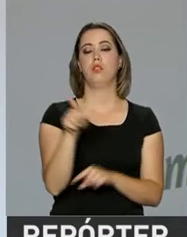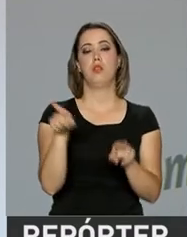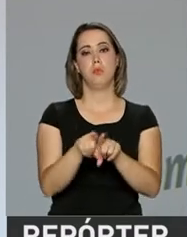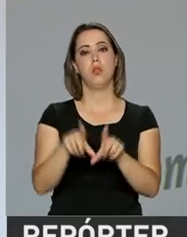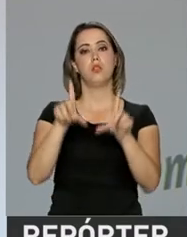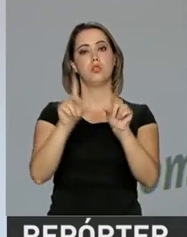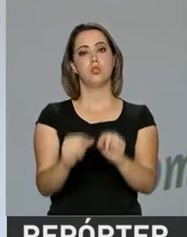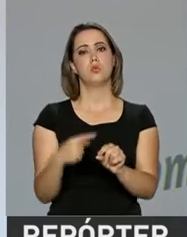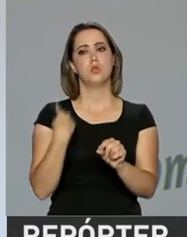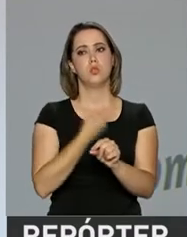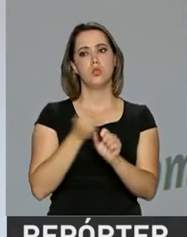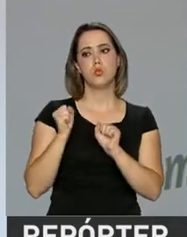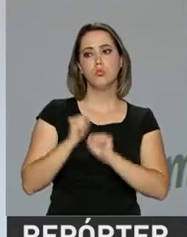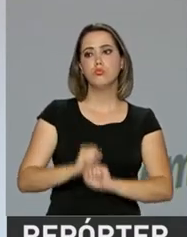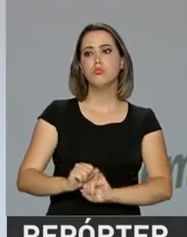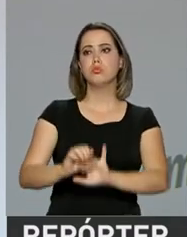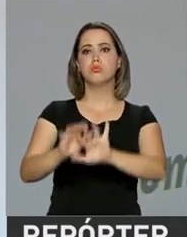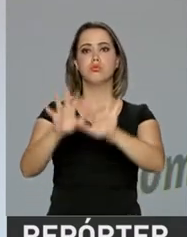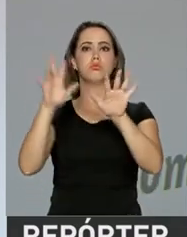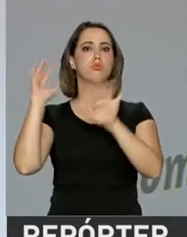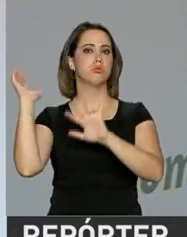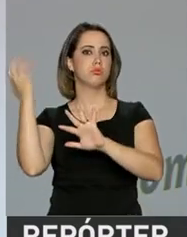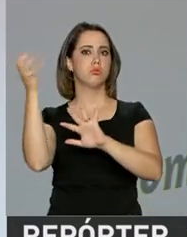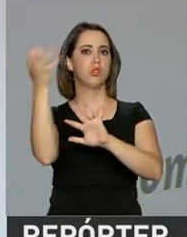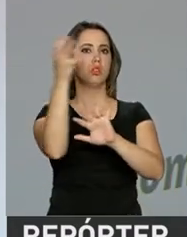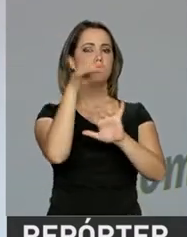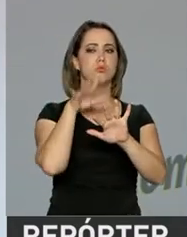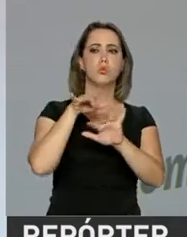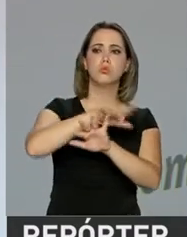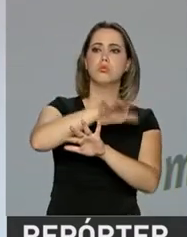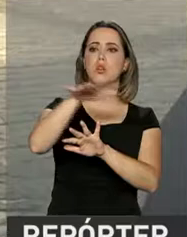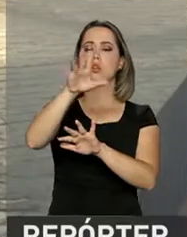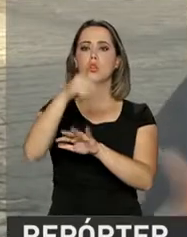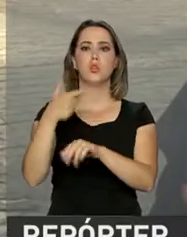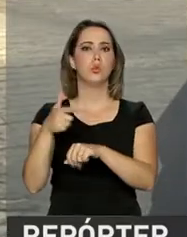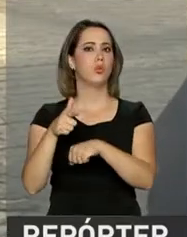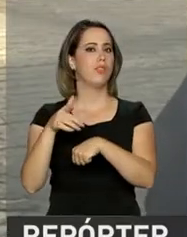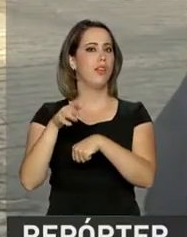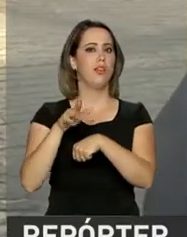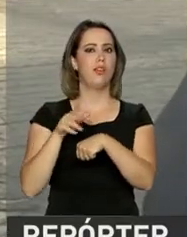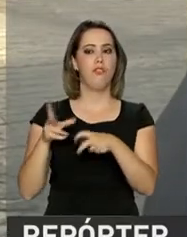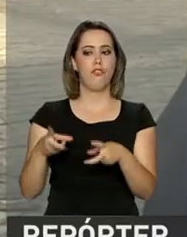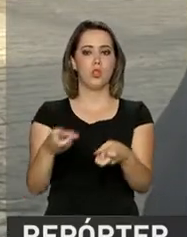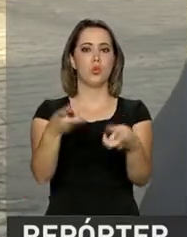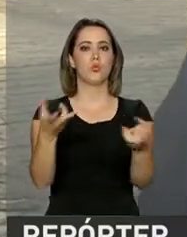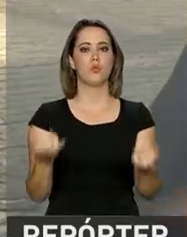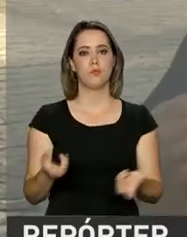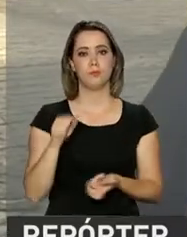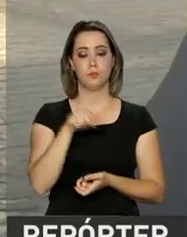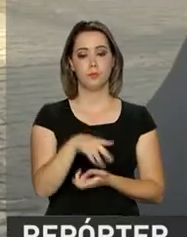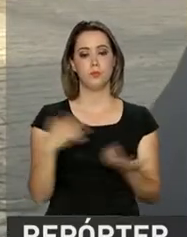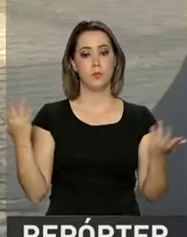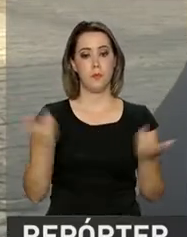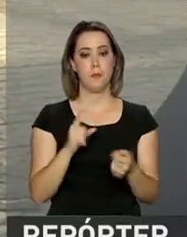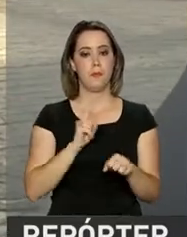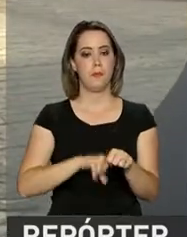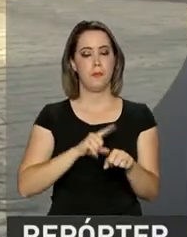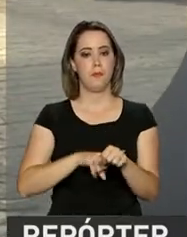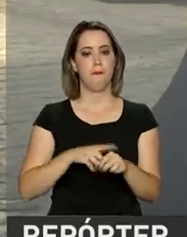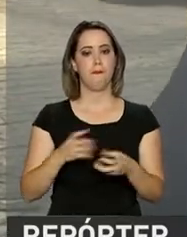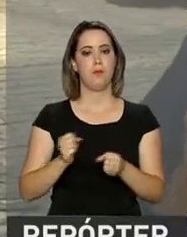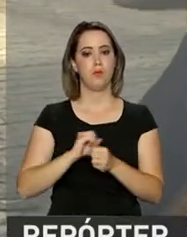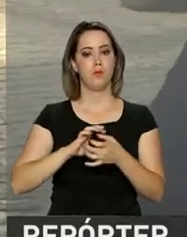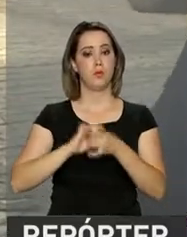vai ter uma população de mosquitos que vão estar imunes aos vírus. Esse é o momento em que a equipe faz a liberação dos mosquitos